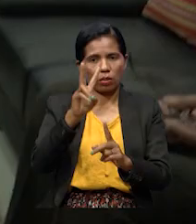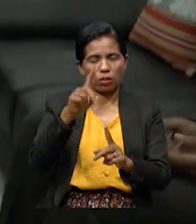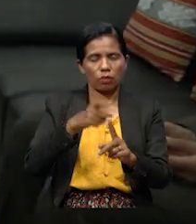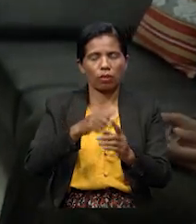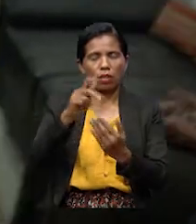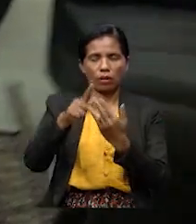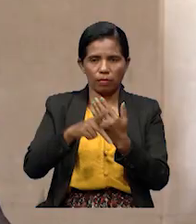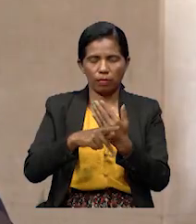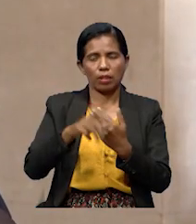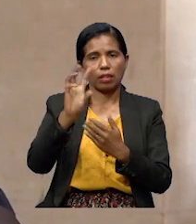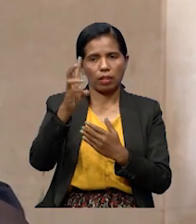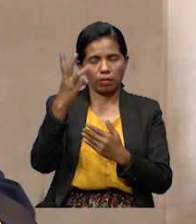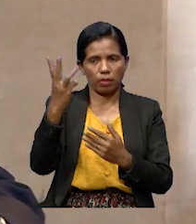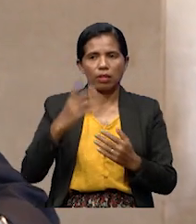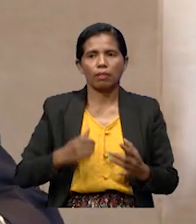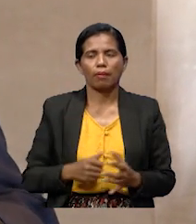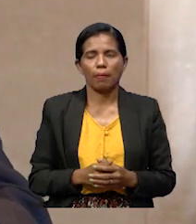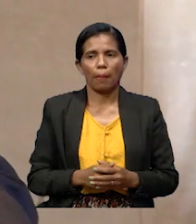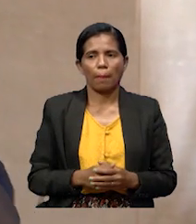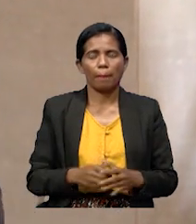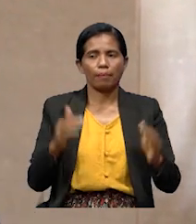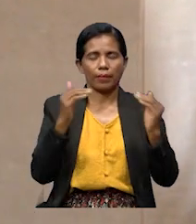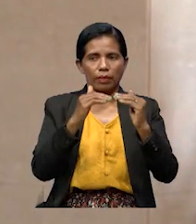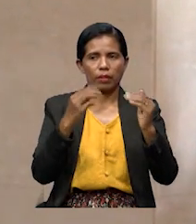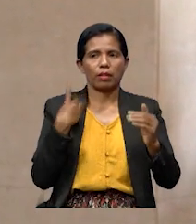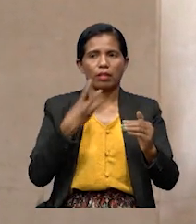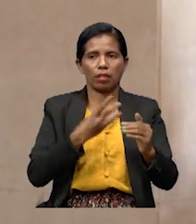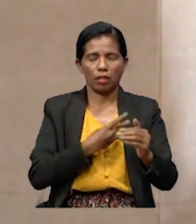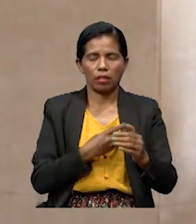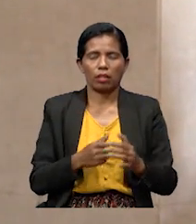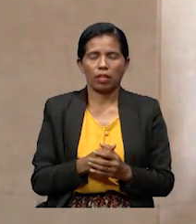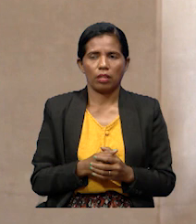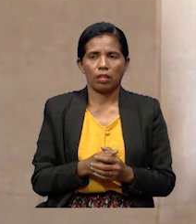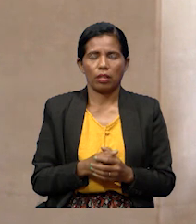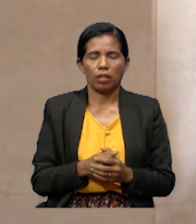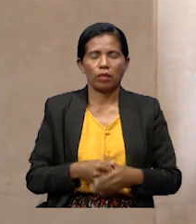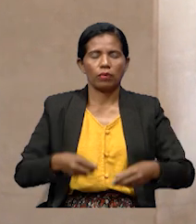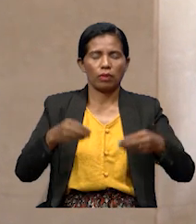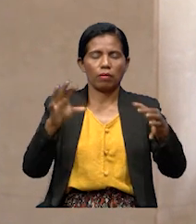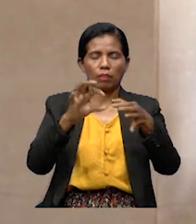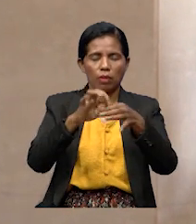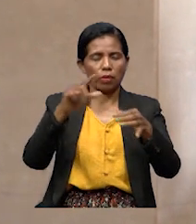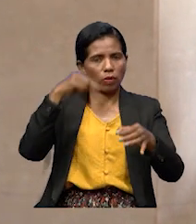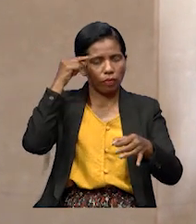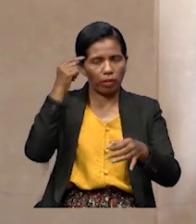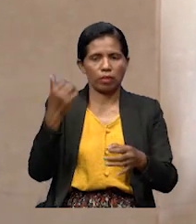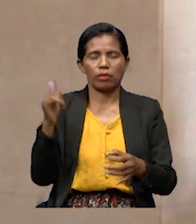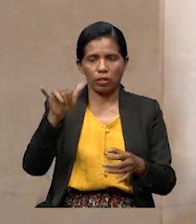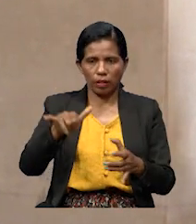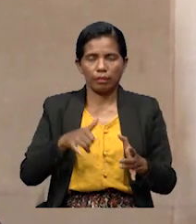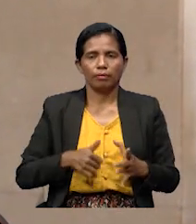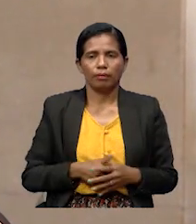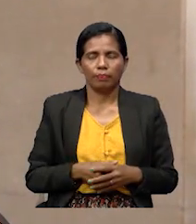abril. Encontrir ka aproveita de itu in ceremony toma de posse membro do governo nian.